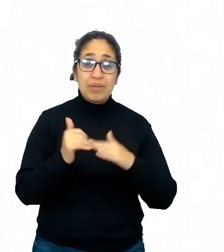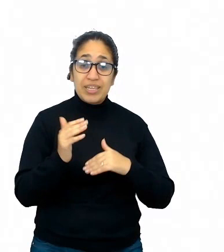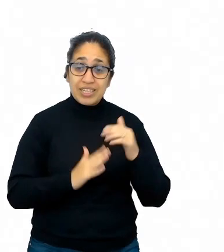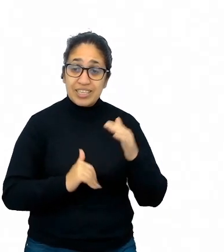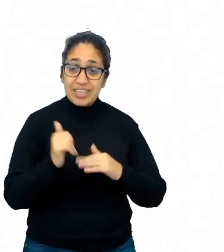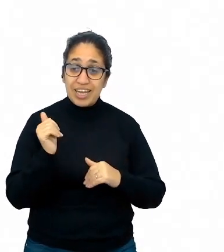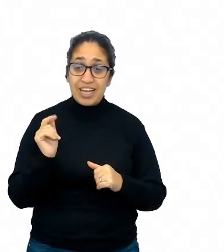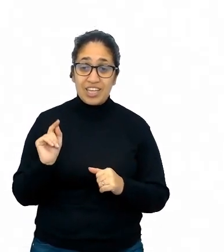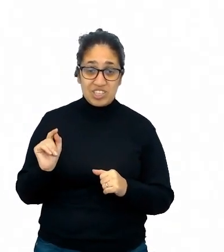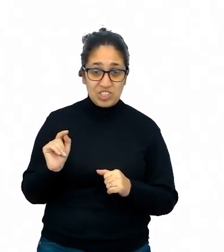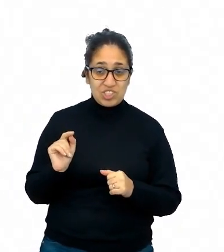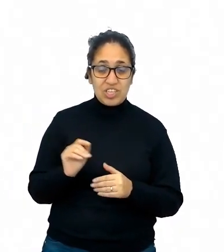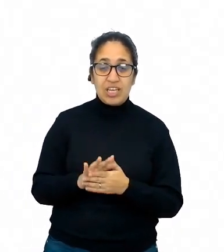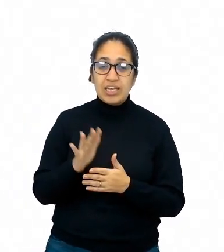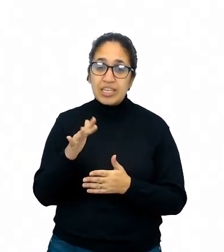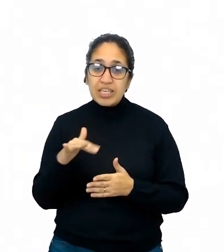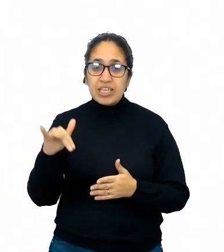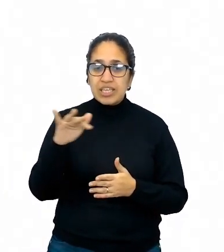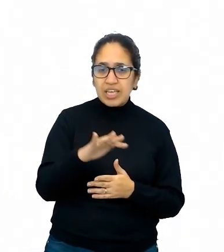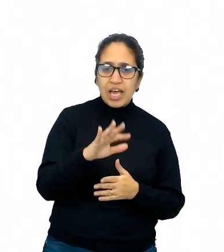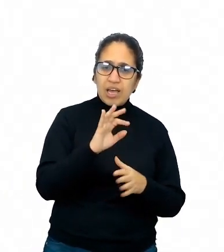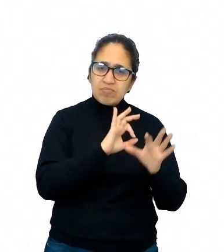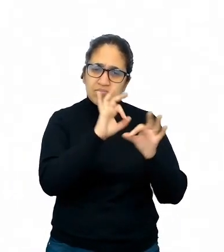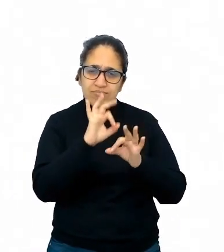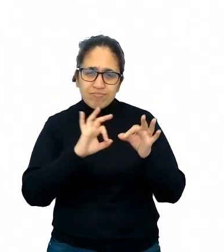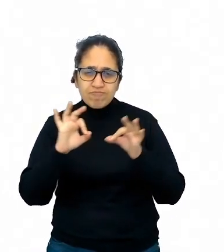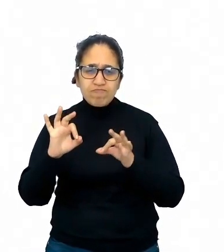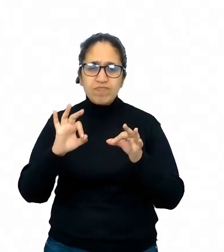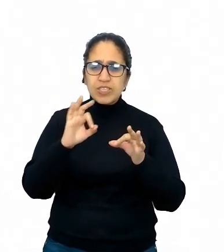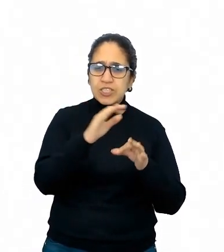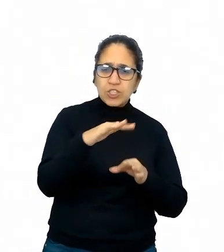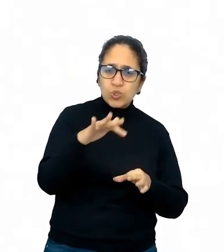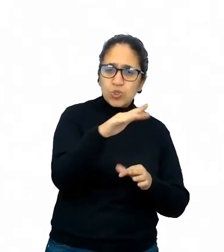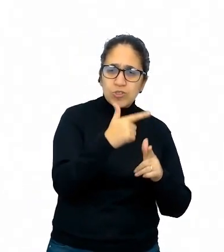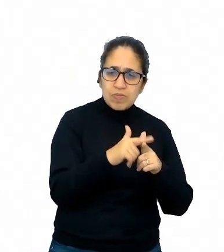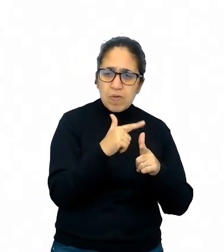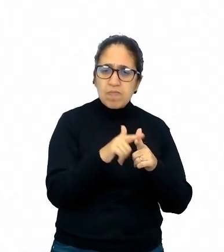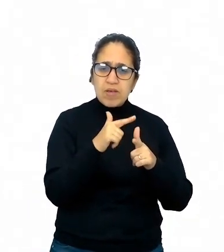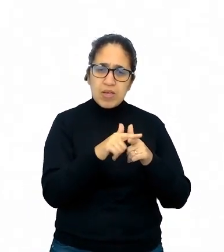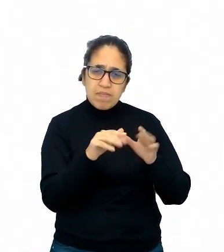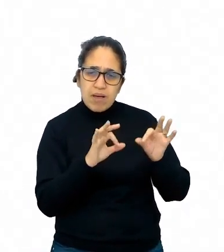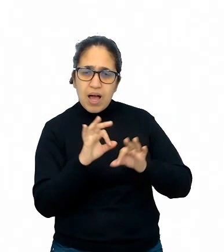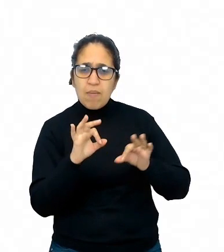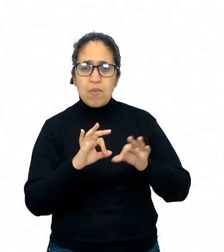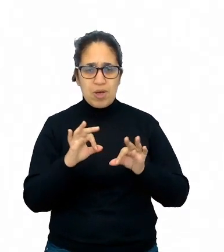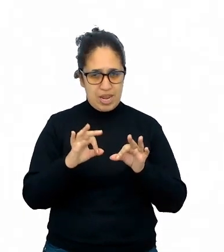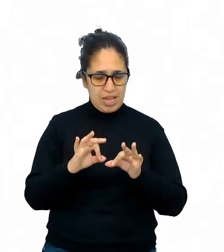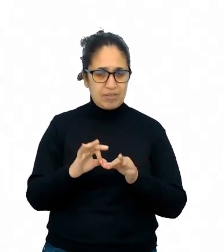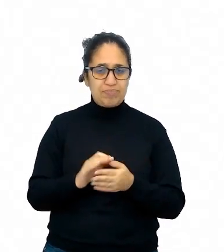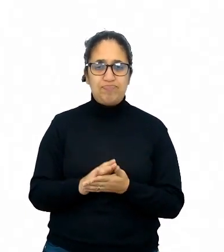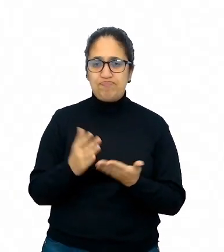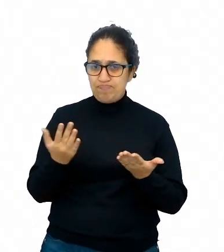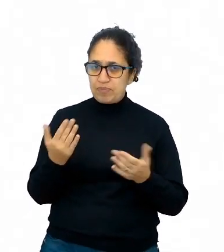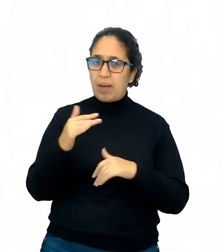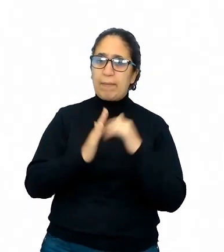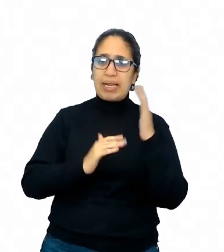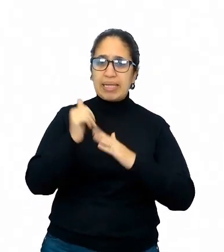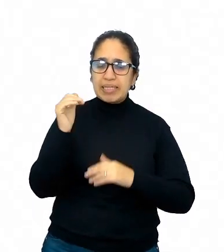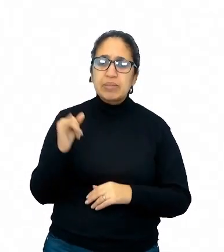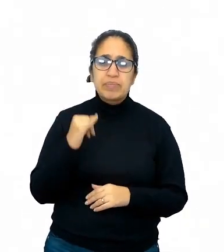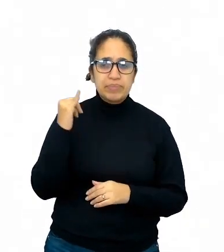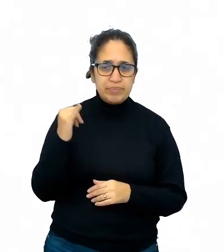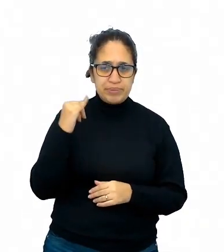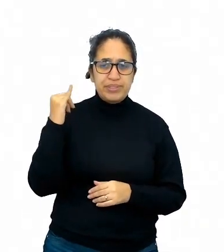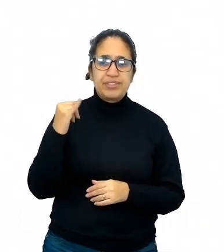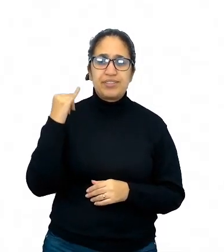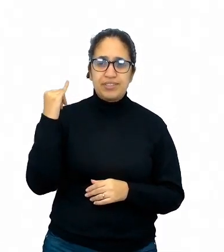envolve o elaborar situações e problemas, que é uma das habilidades que eu falo que é uma das mais